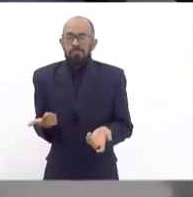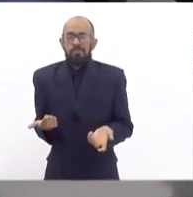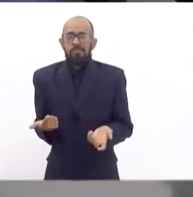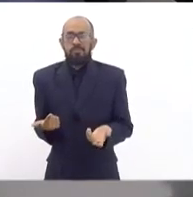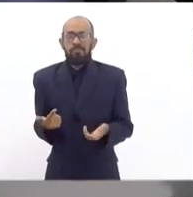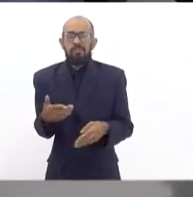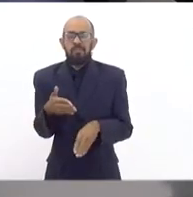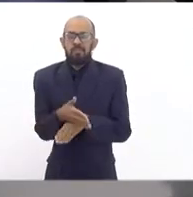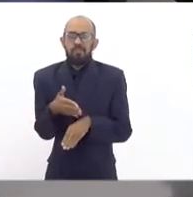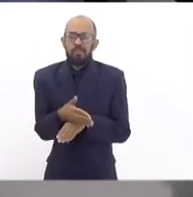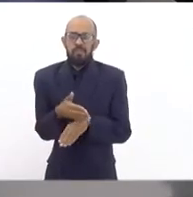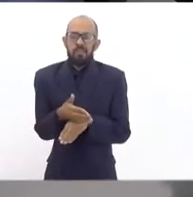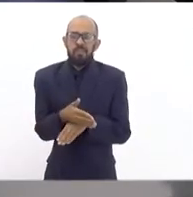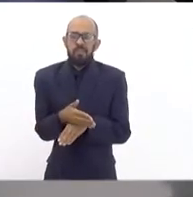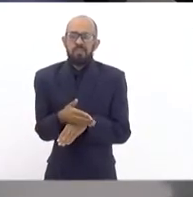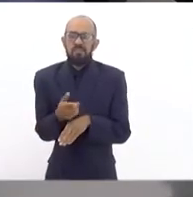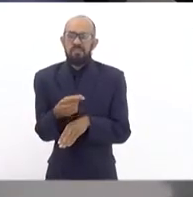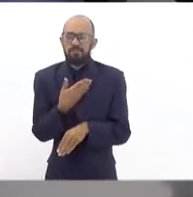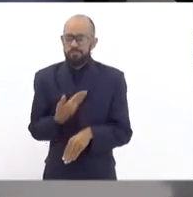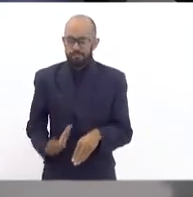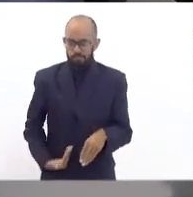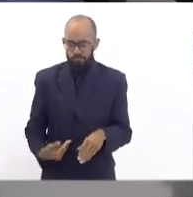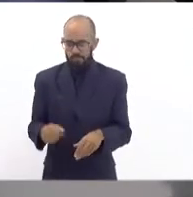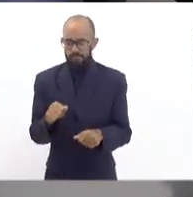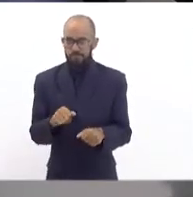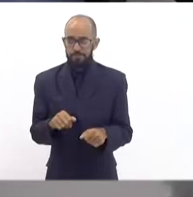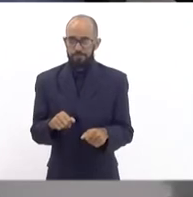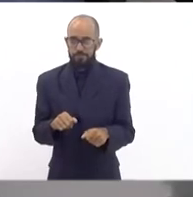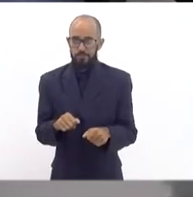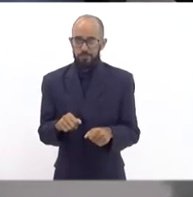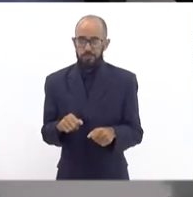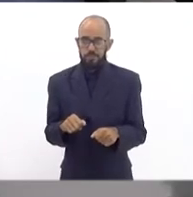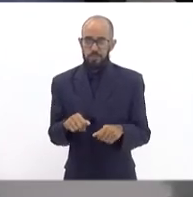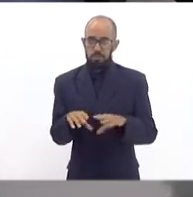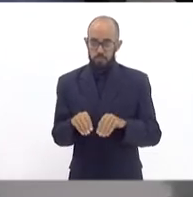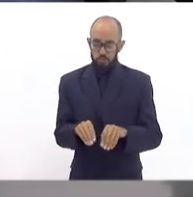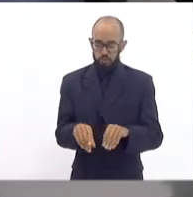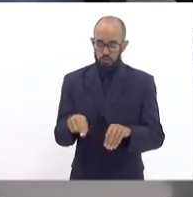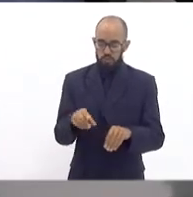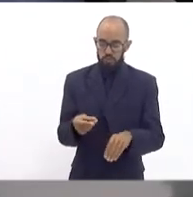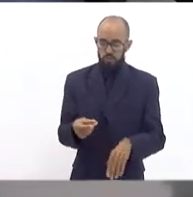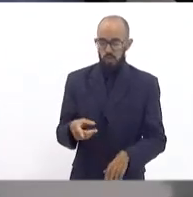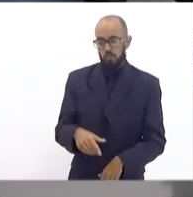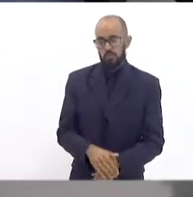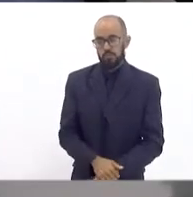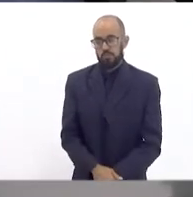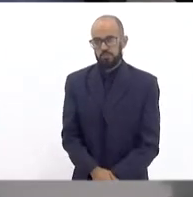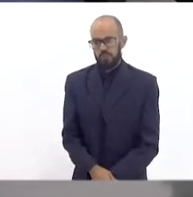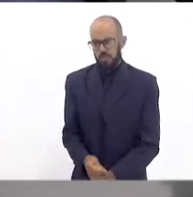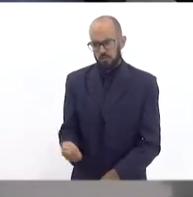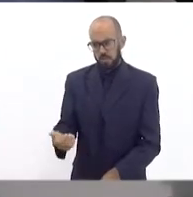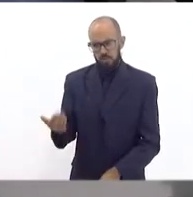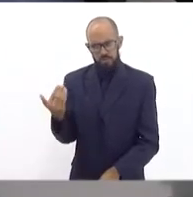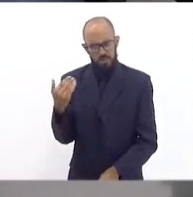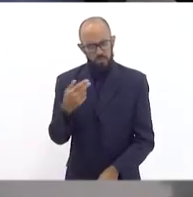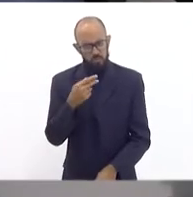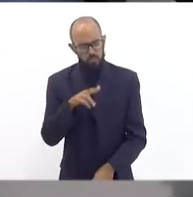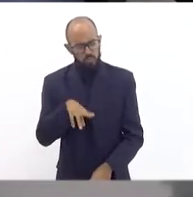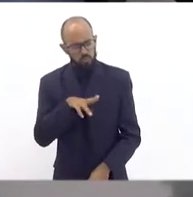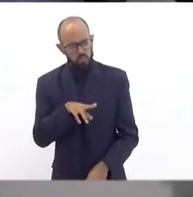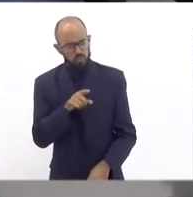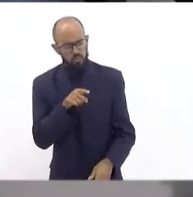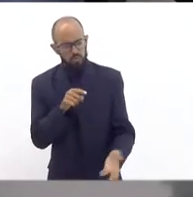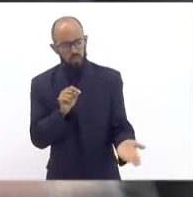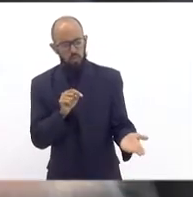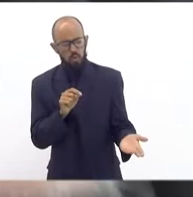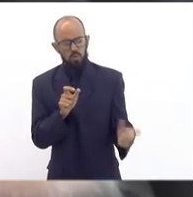Eu não tenho acesso a como... Sim. O governo está lidando com esse montante. Agora há pouco o senhor usou uma expressão que eu até